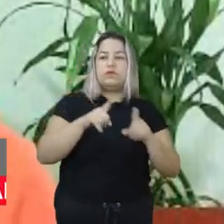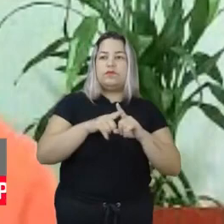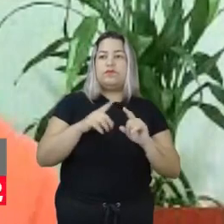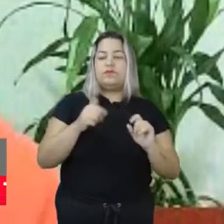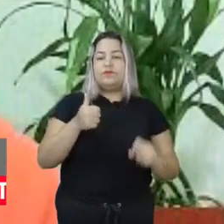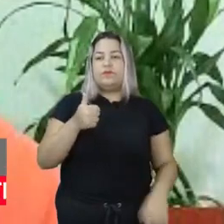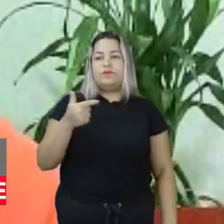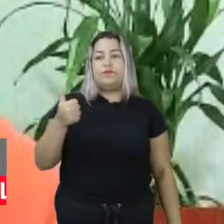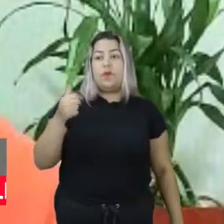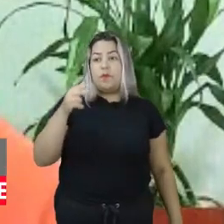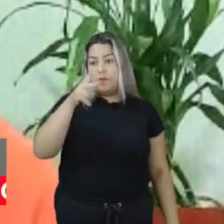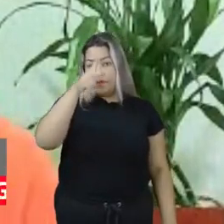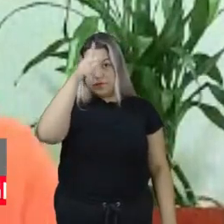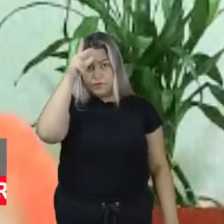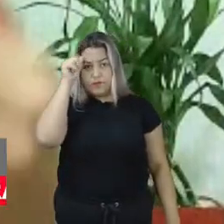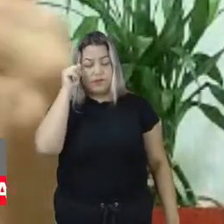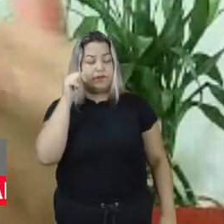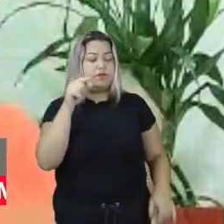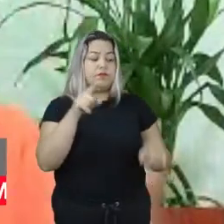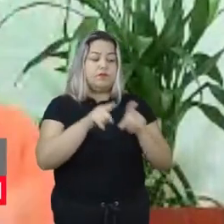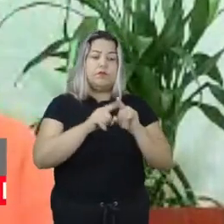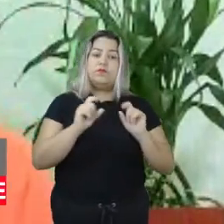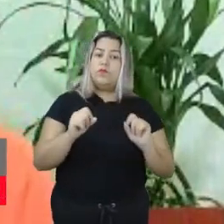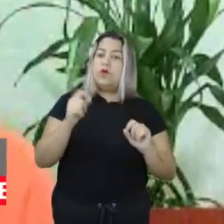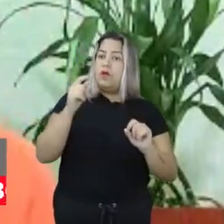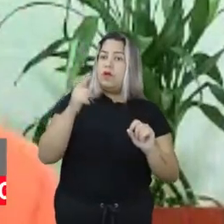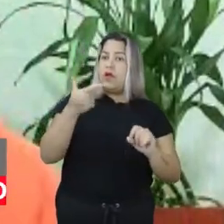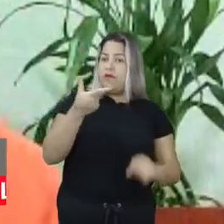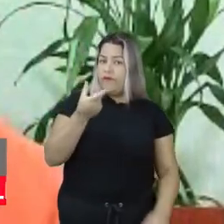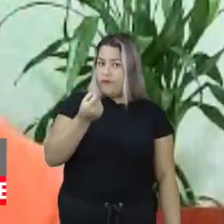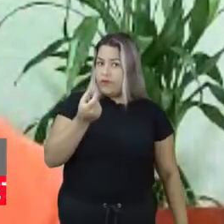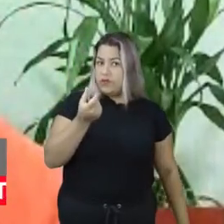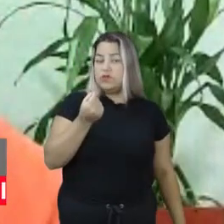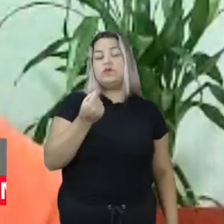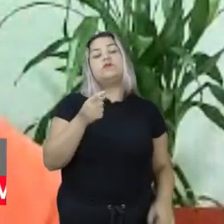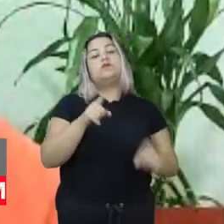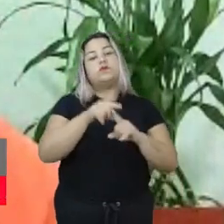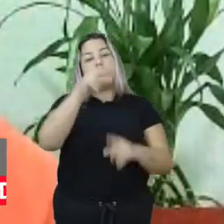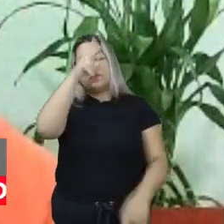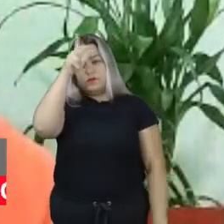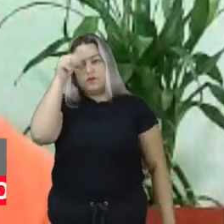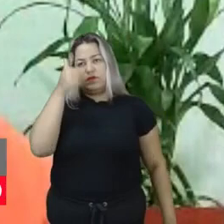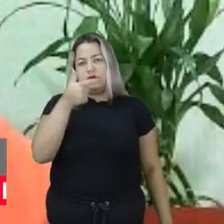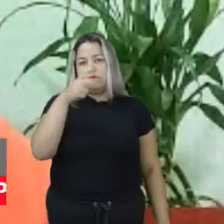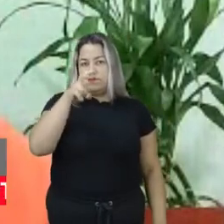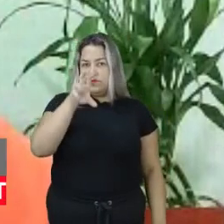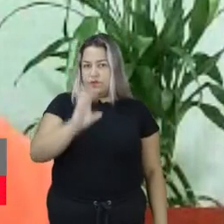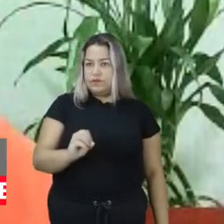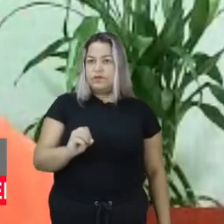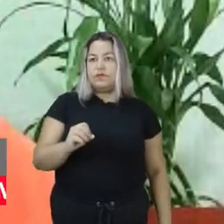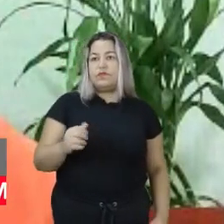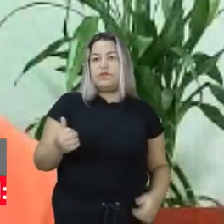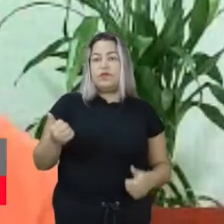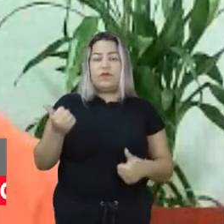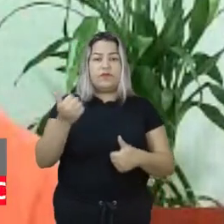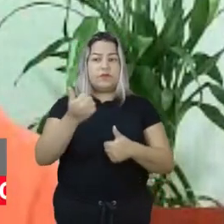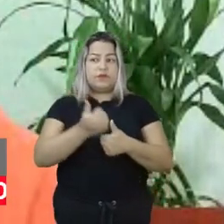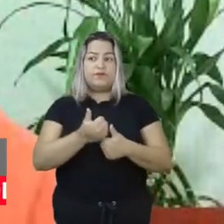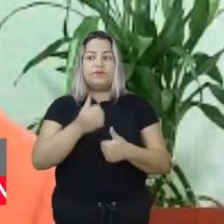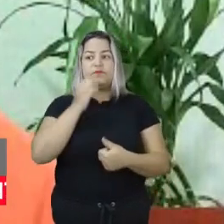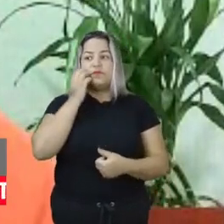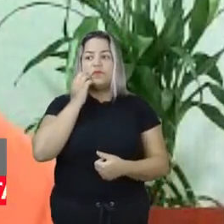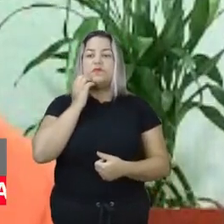vices. A nossa meta é chegar a 20 prefeituras, a 250 vereadores e a 20 vices também,